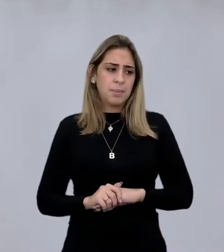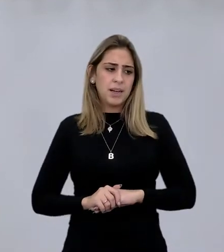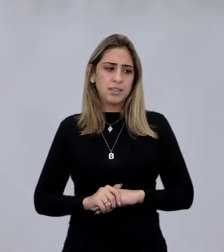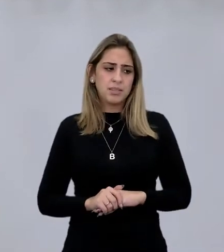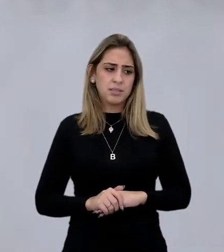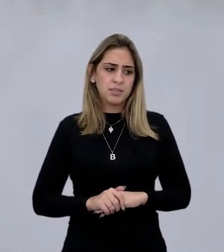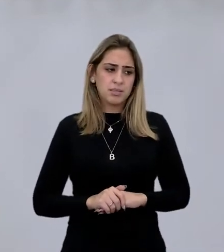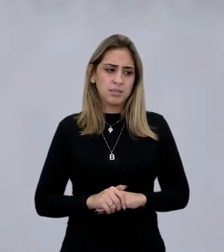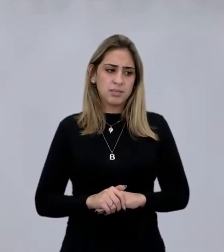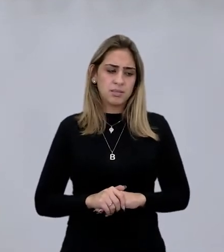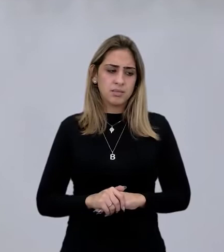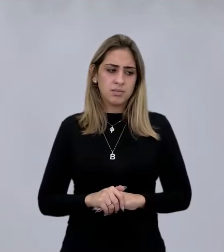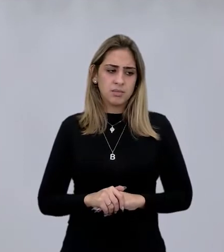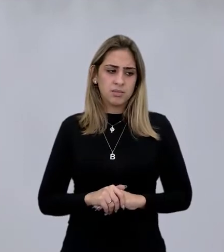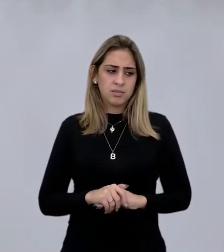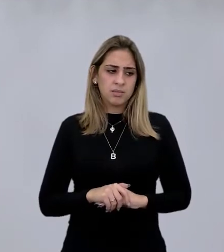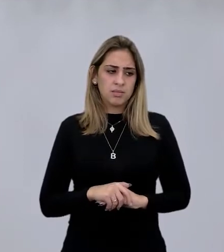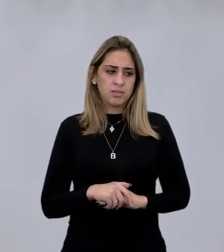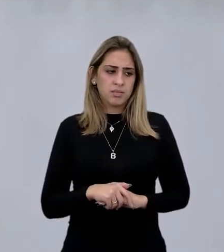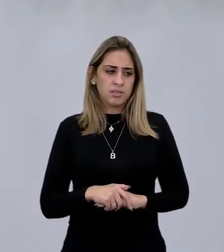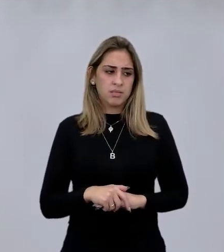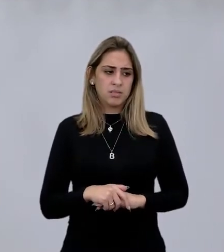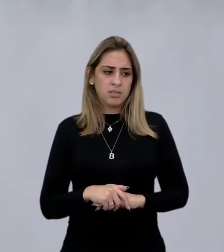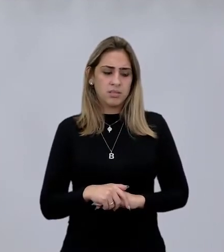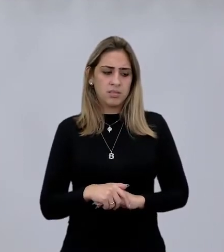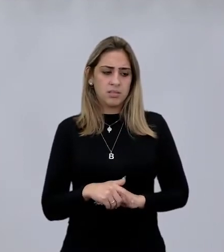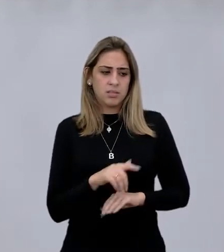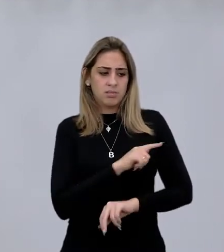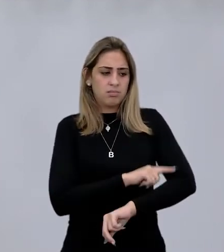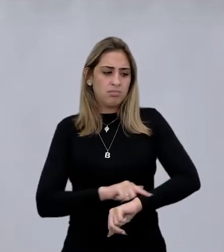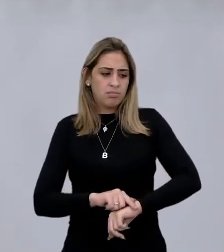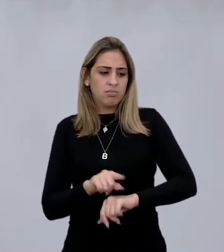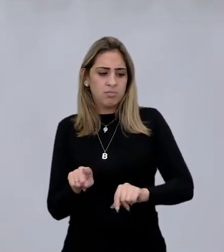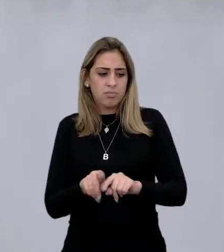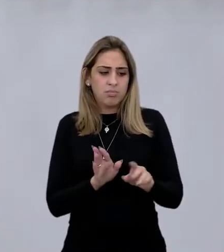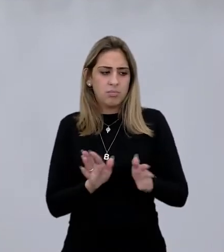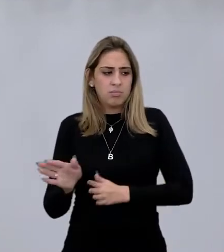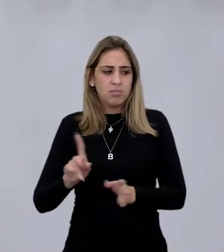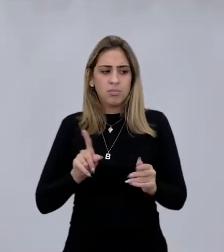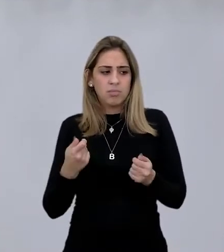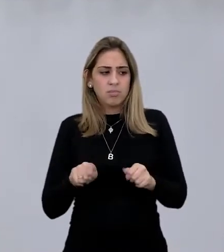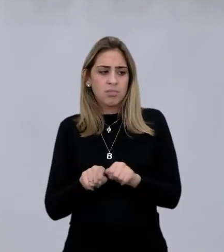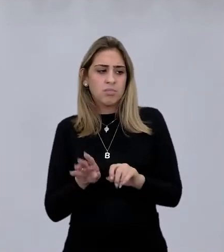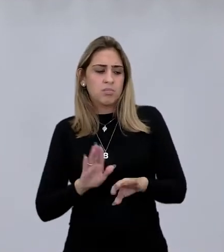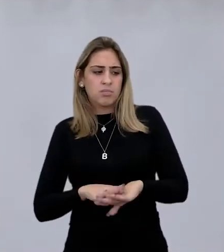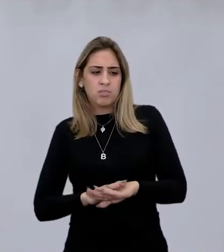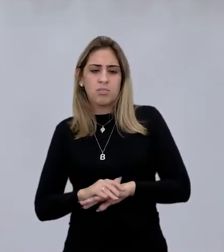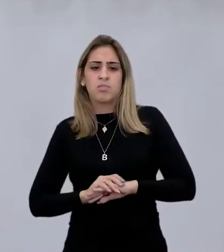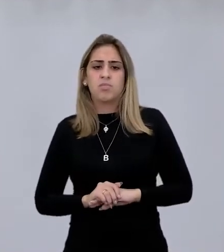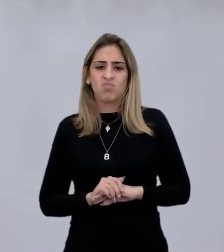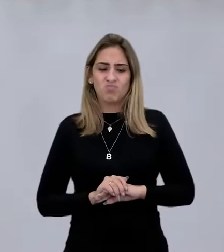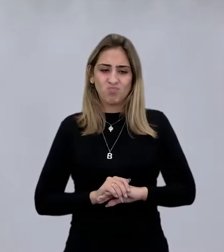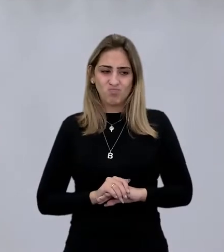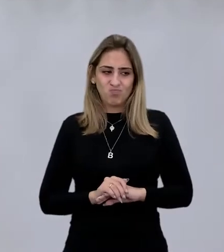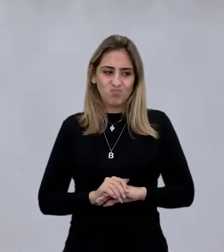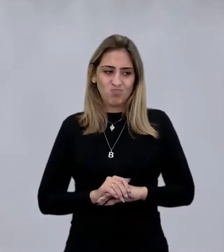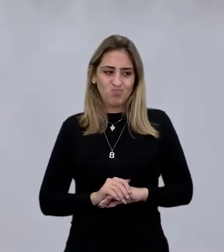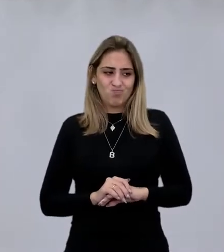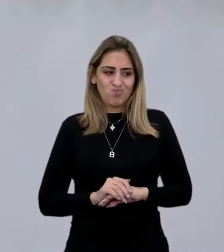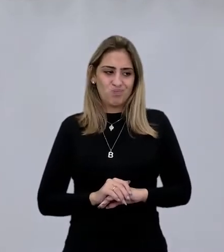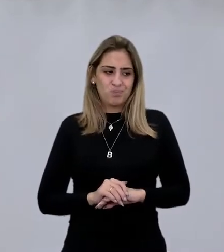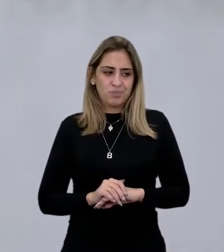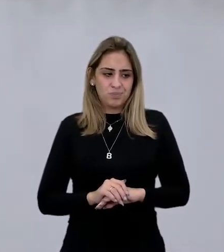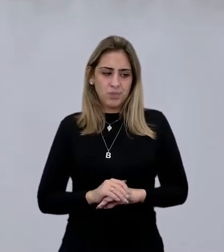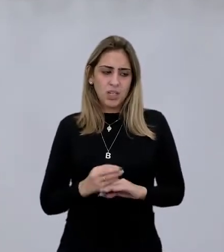que você mostre o comportamento desviante, fale, olha, isso é o que não deve ser feito e a punição é essa. E ele sirva